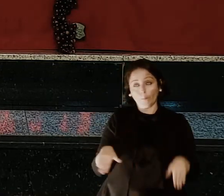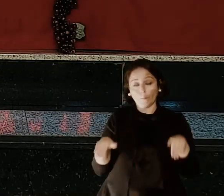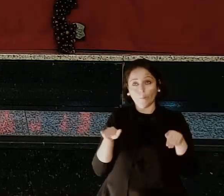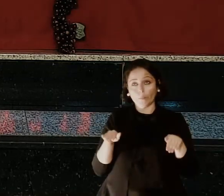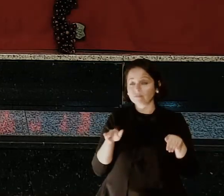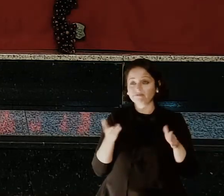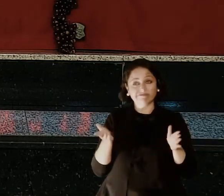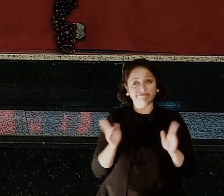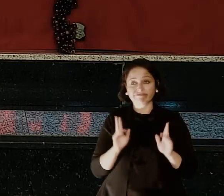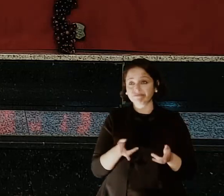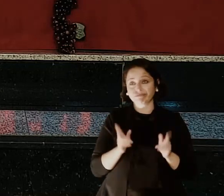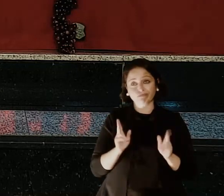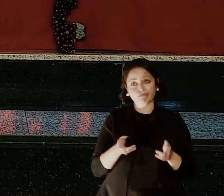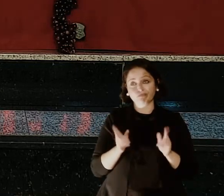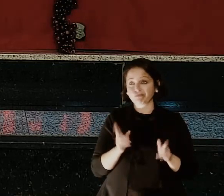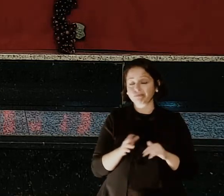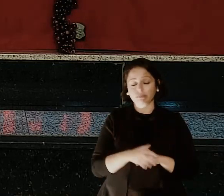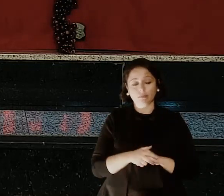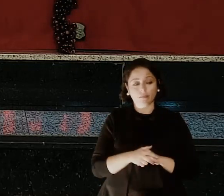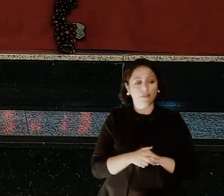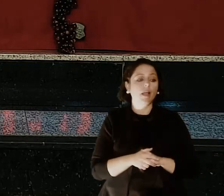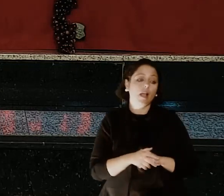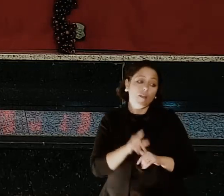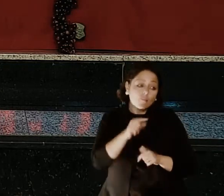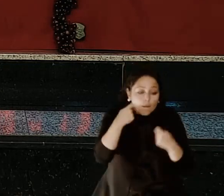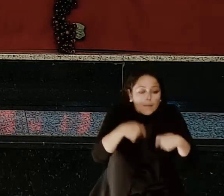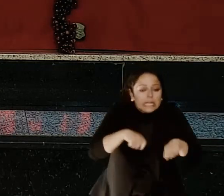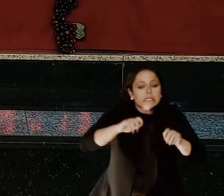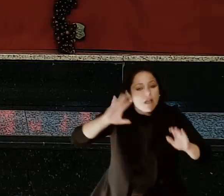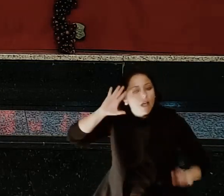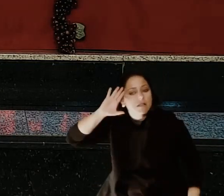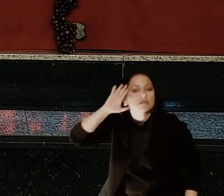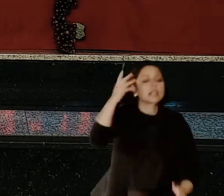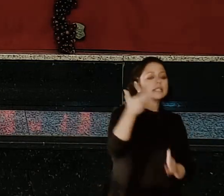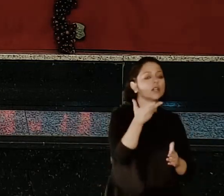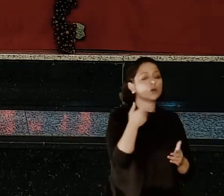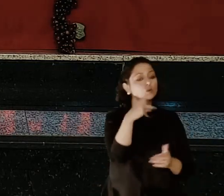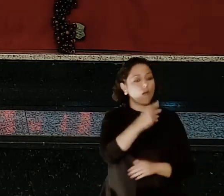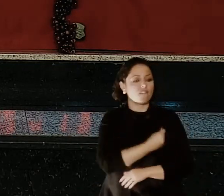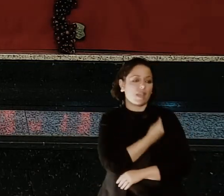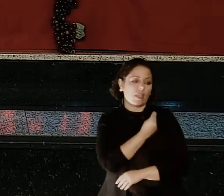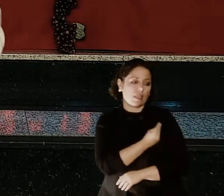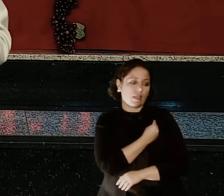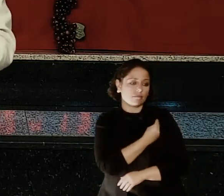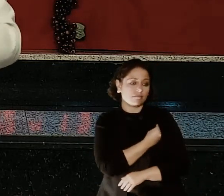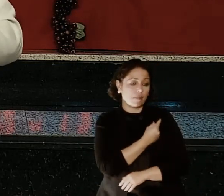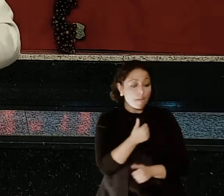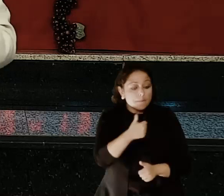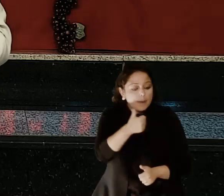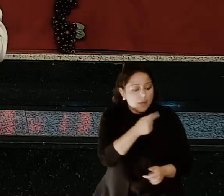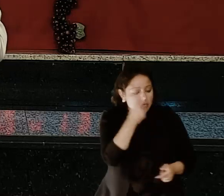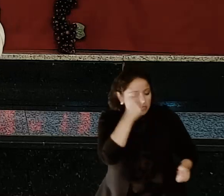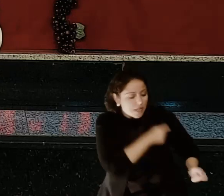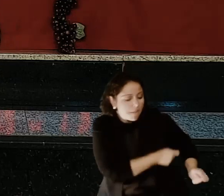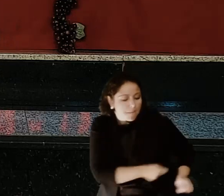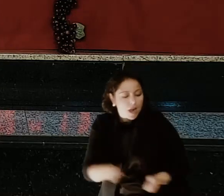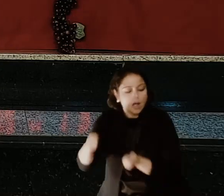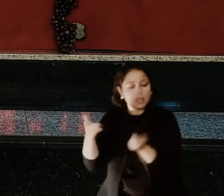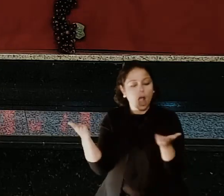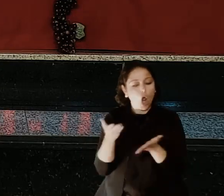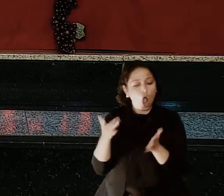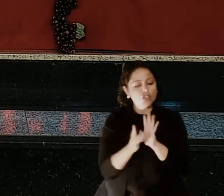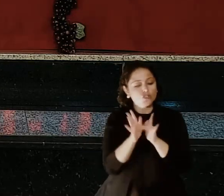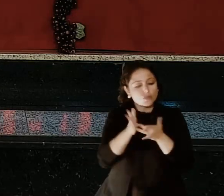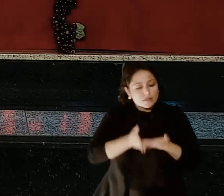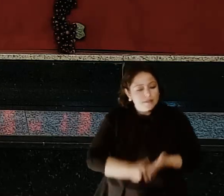você tome a maior decisão da sua vida. Na primeira semana em que celebramos o Natal em nossa igreja,